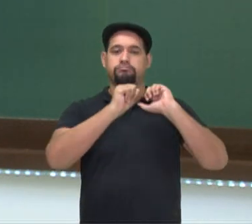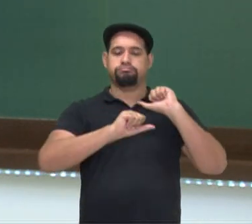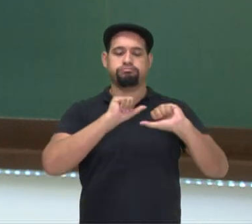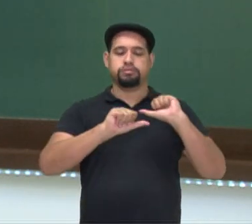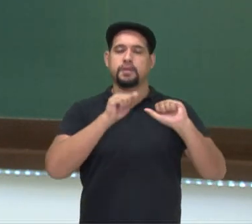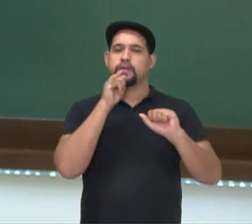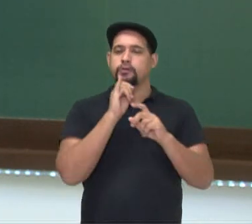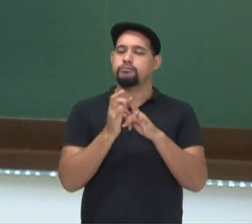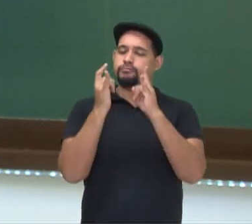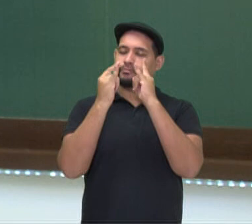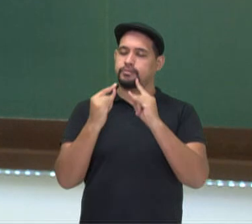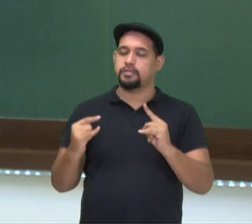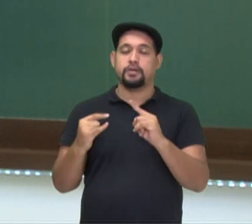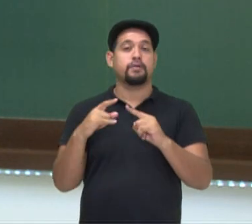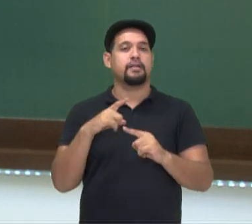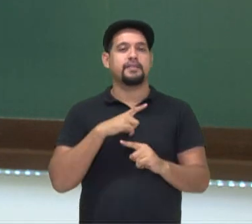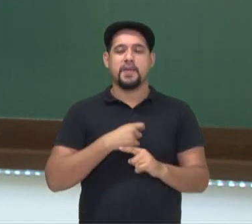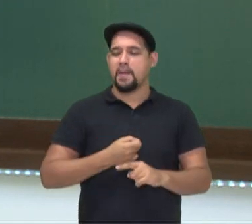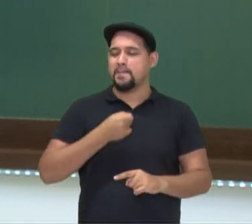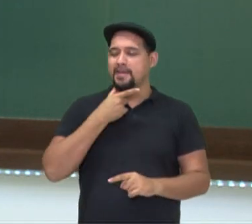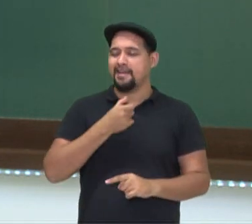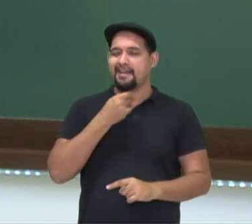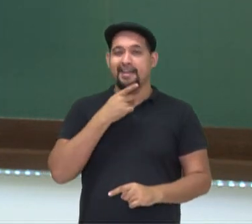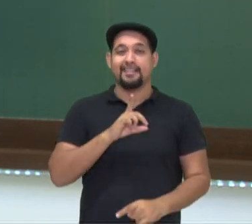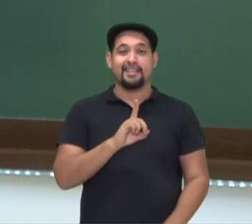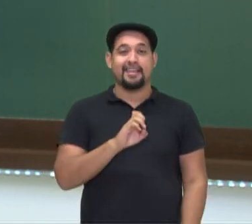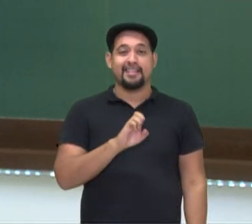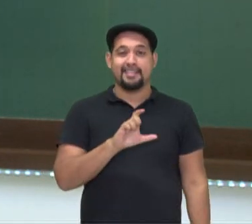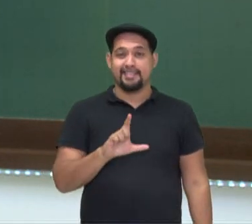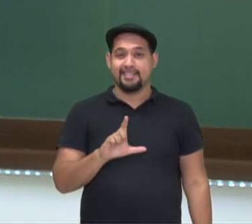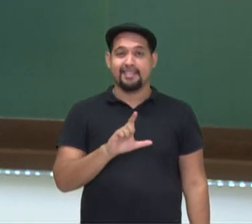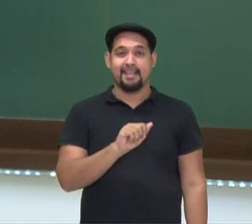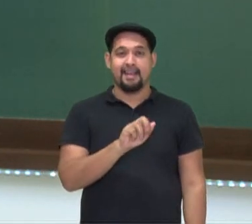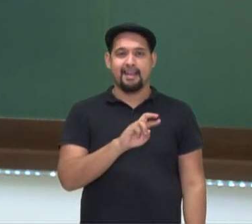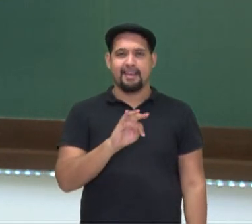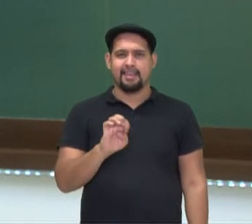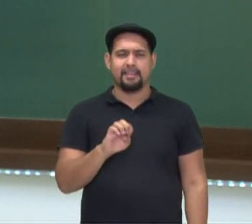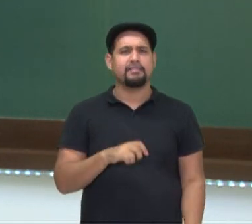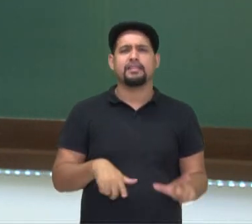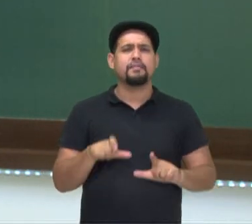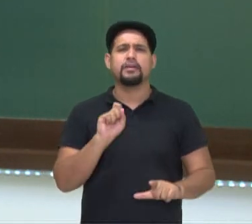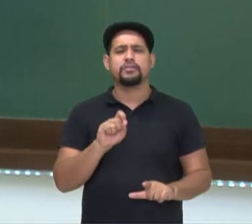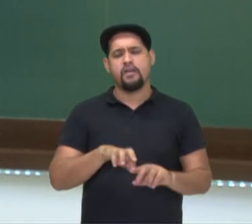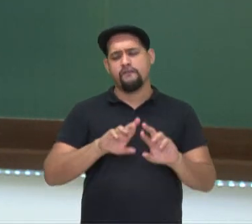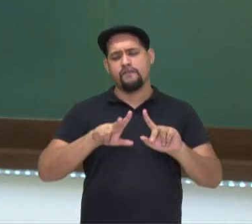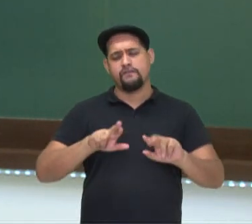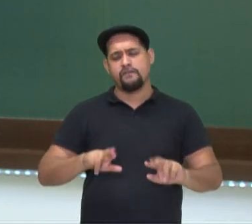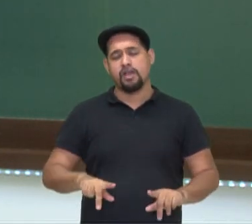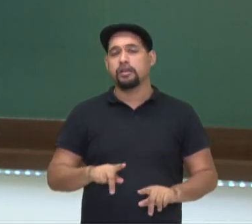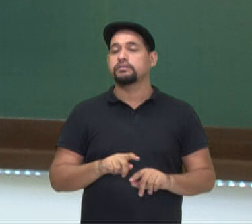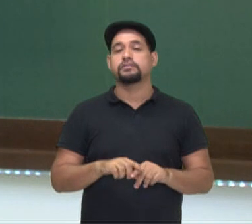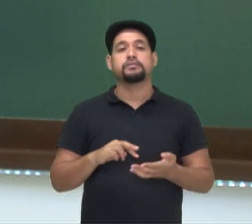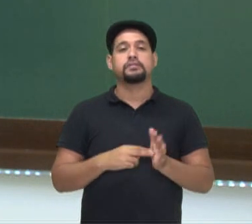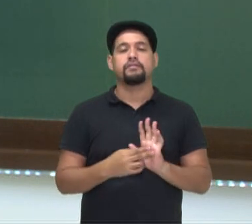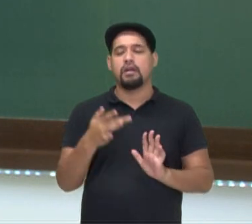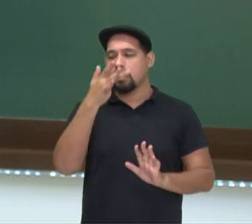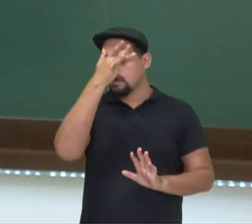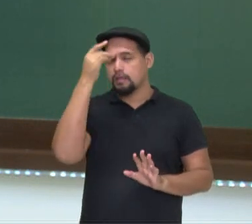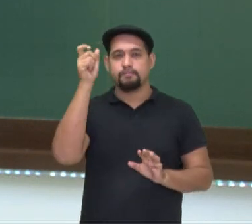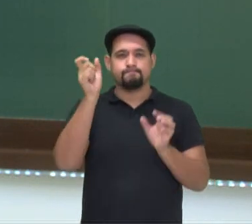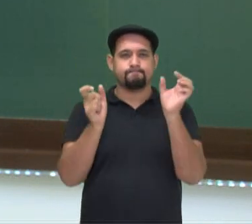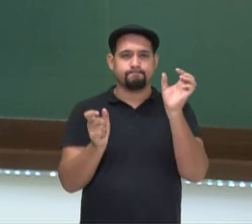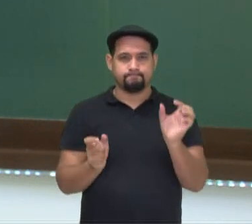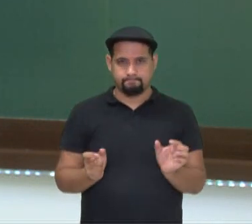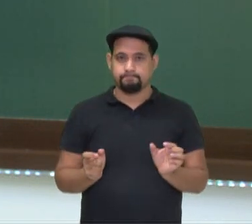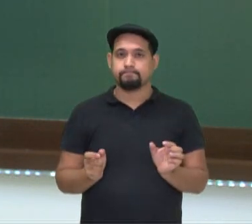do circo, e a gente tem a Comédia dell'arte. A Comédia dell'arte que vai trabalhar com tipos. Que são tipos? São